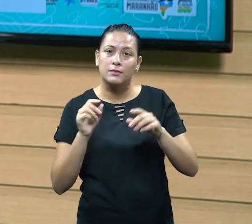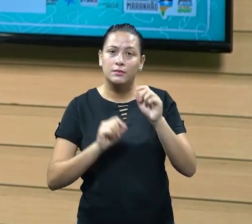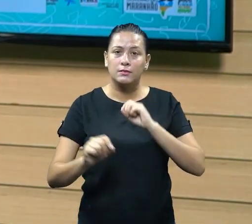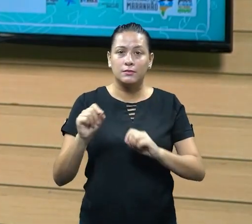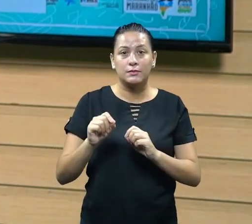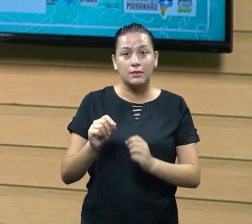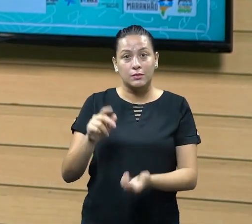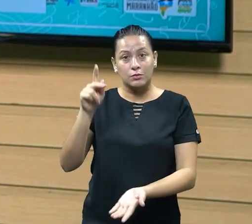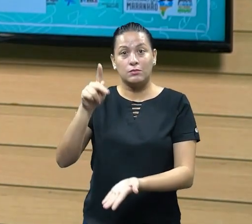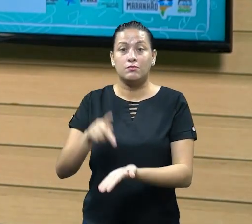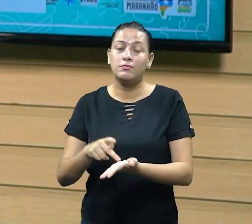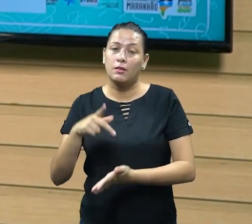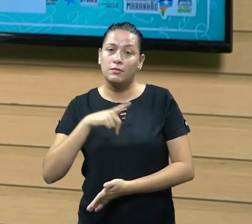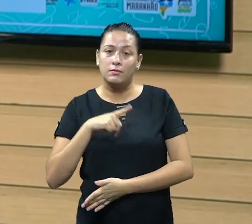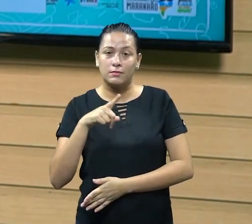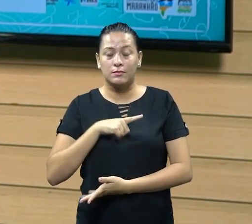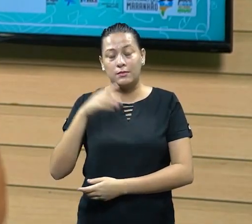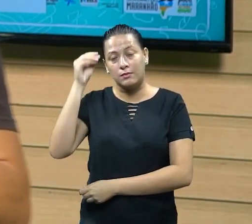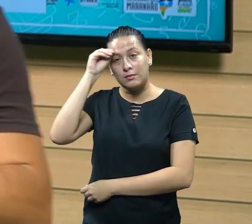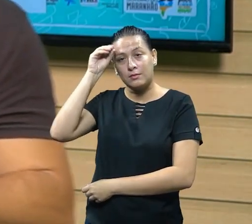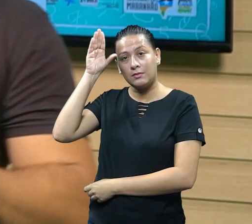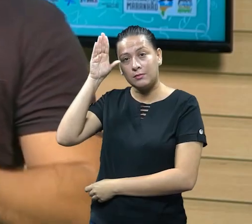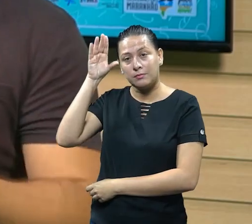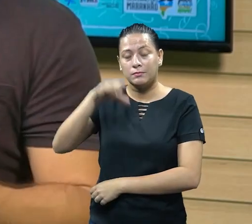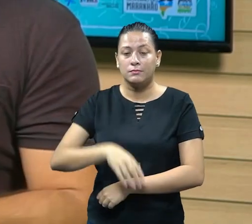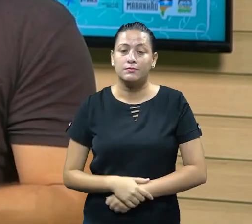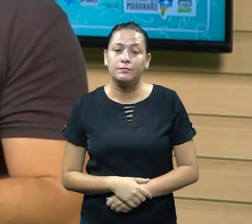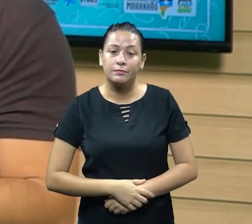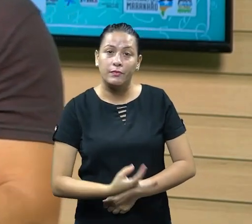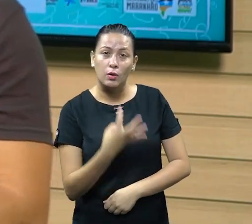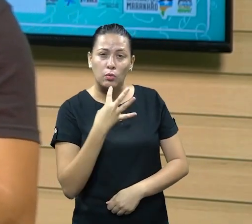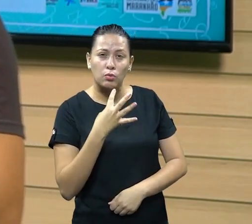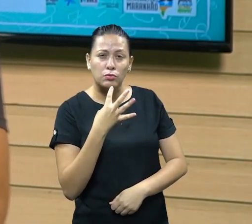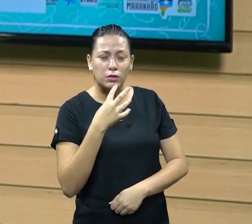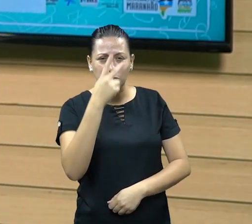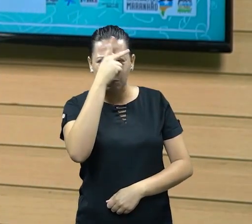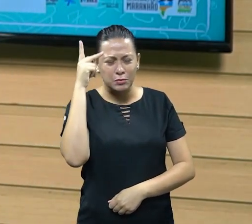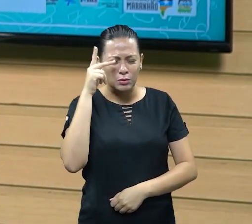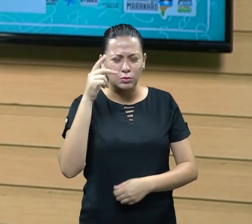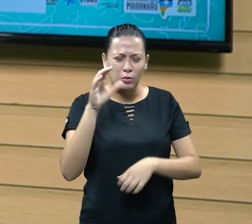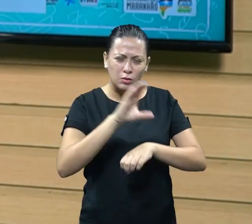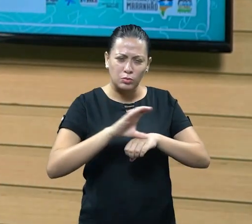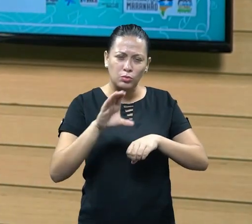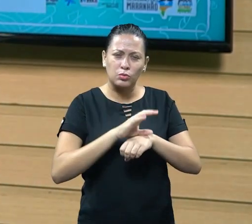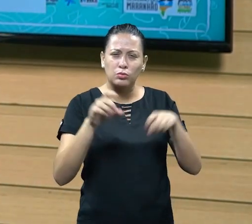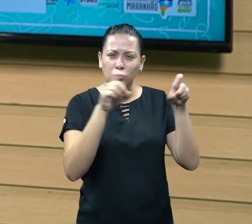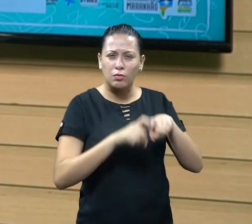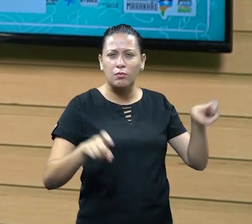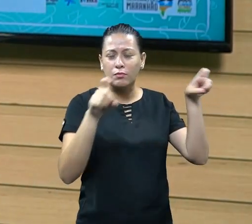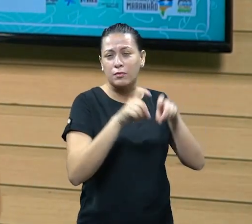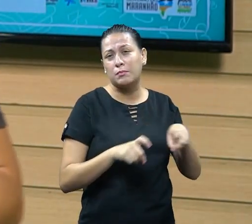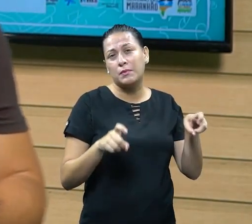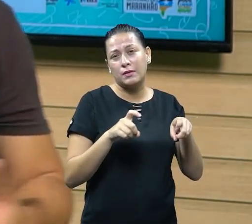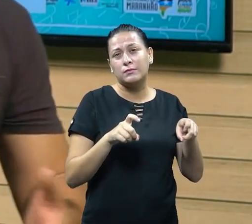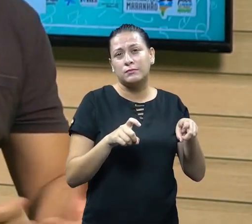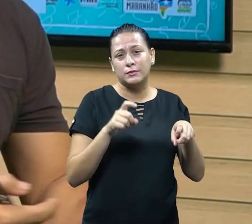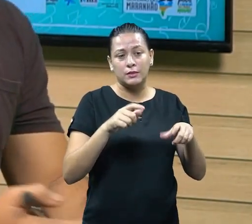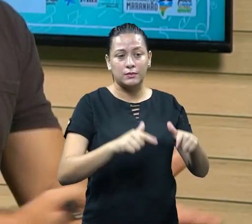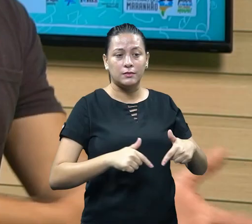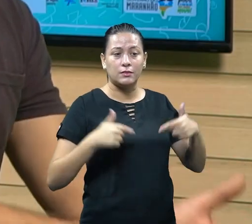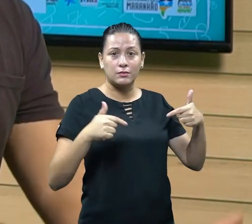você tenha o conhecimento. Eu conheço N pessoas que já fizeram, por exemplo, cursos de informática, têm uma certificação, mas não